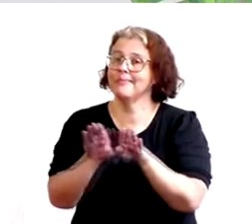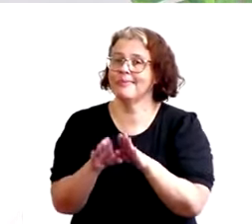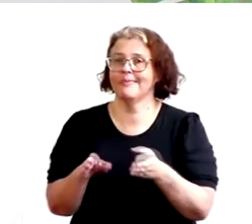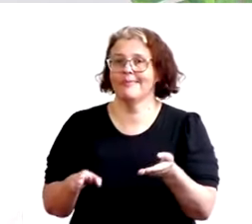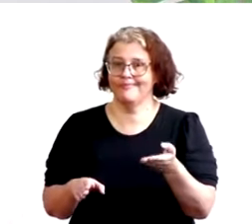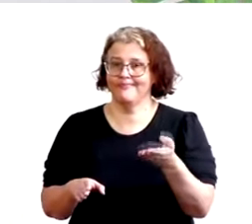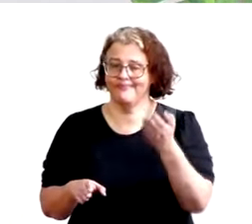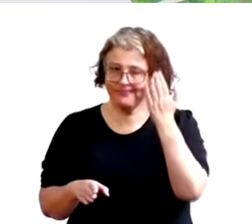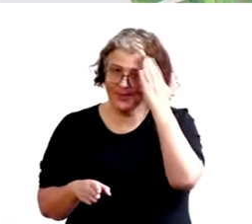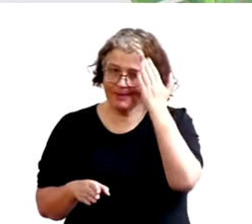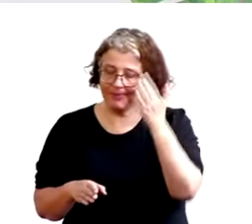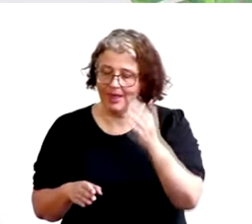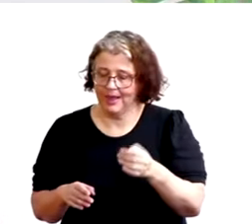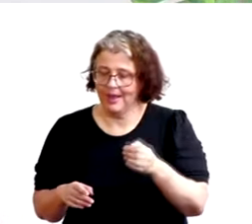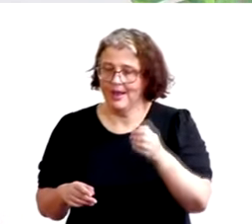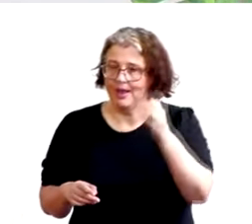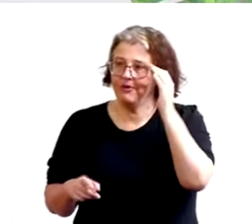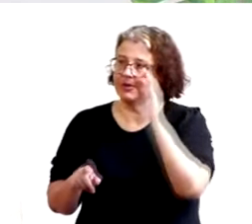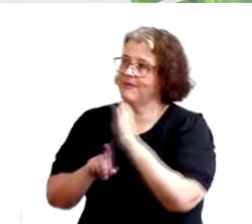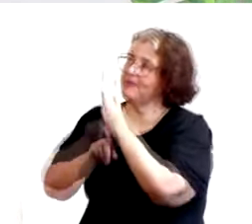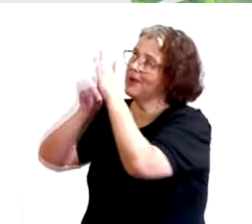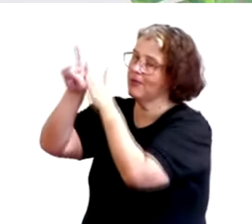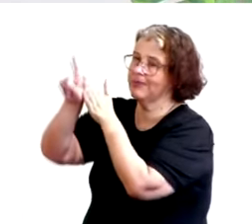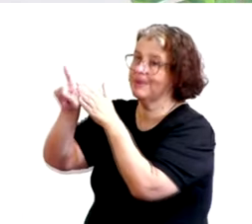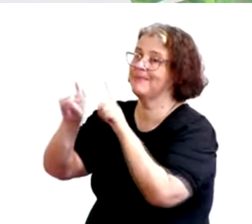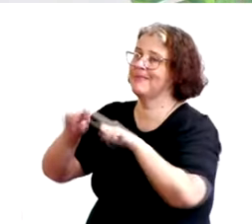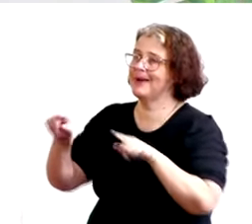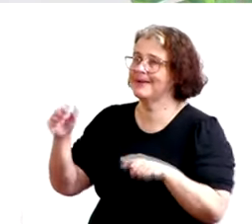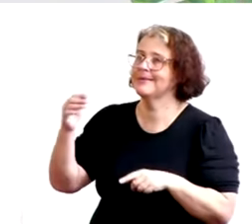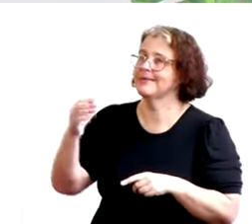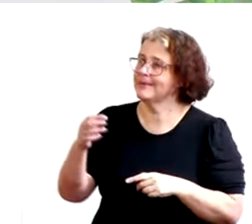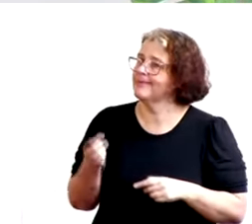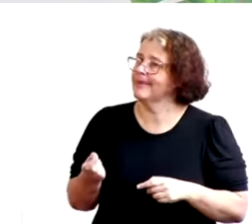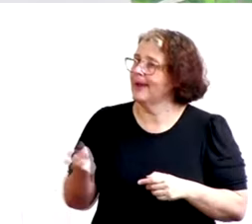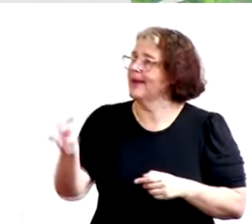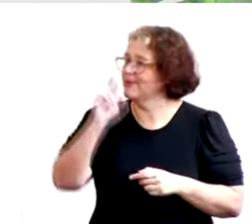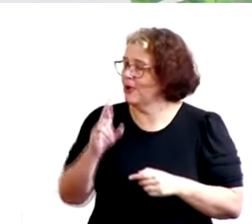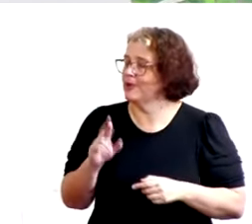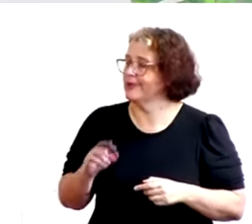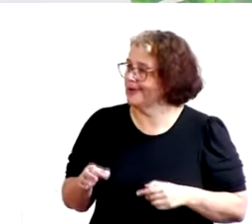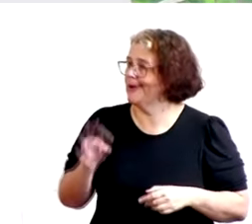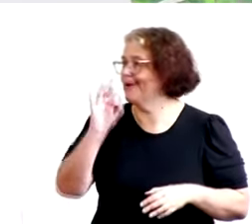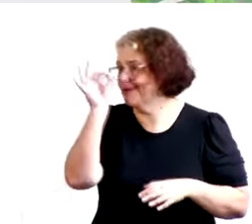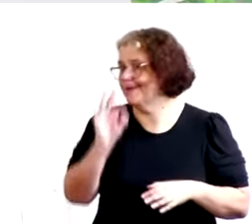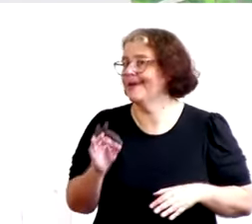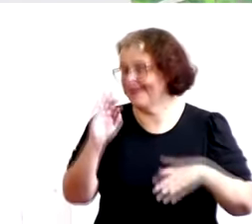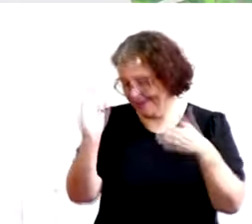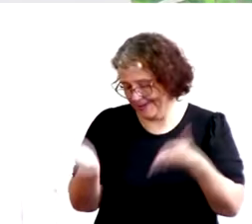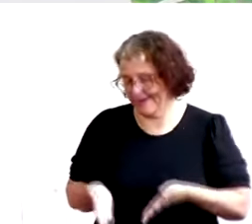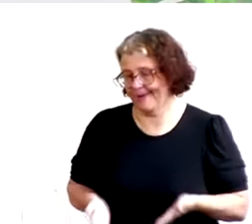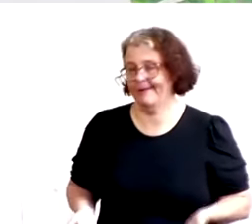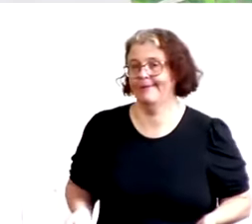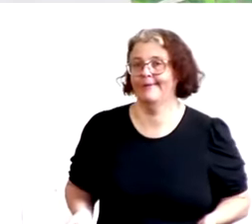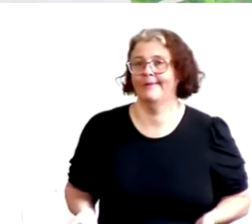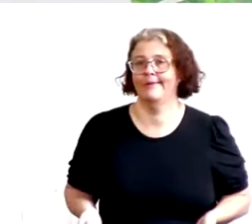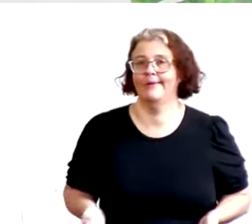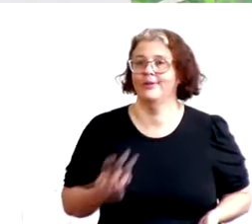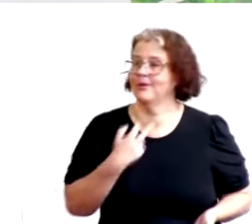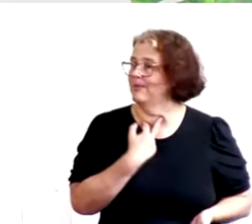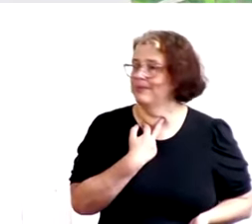você faz uma pergunta mas já está tão Óbvio a resposta que você nem precisa